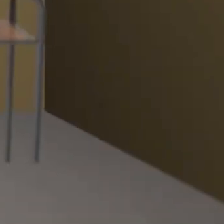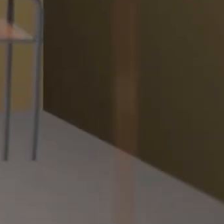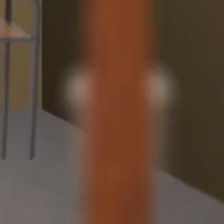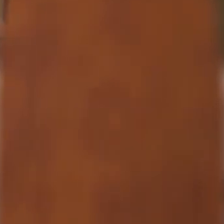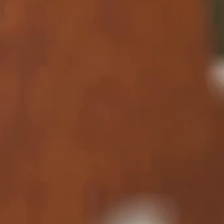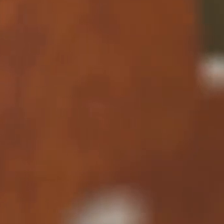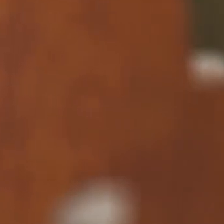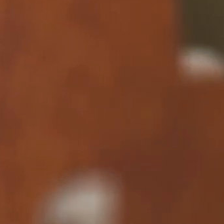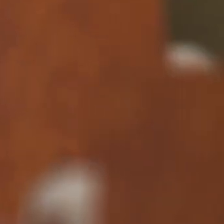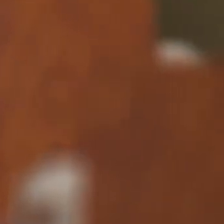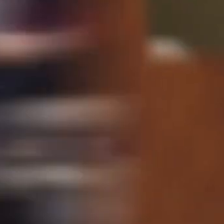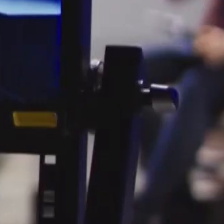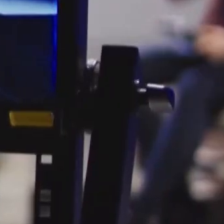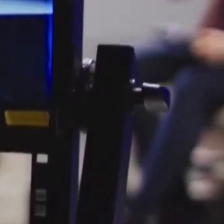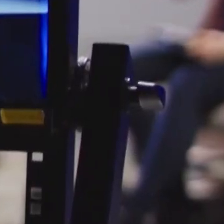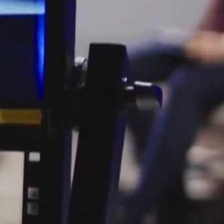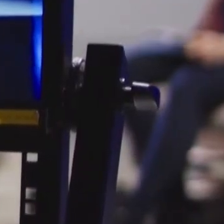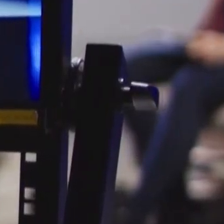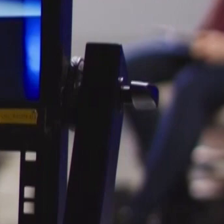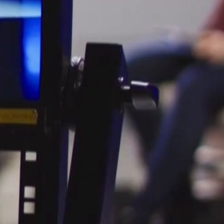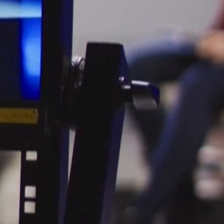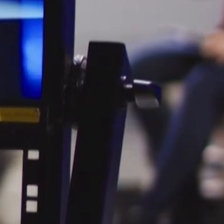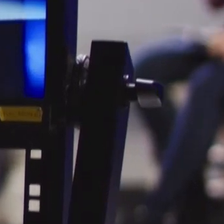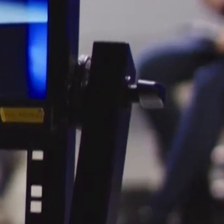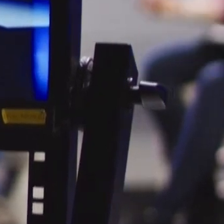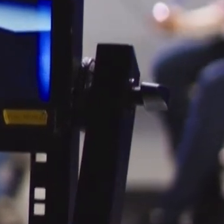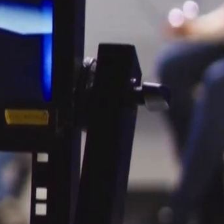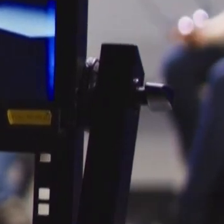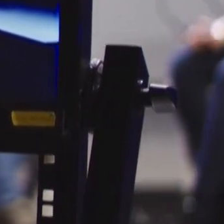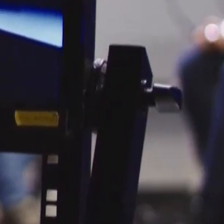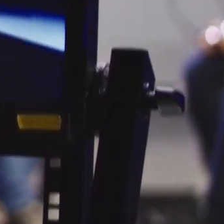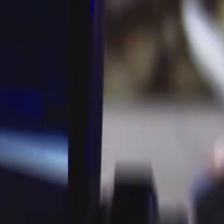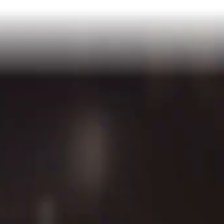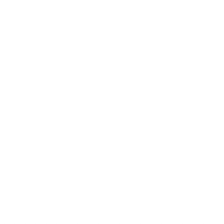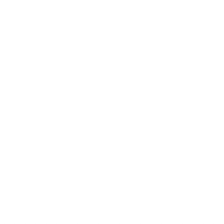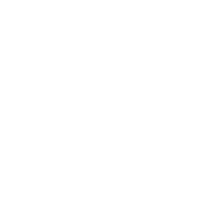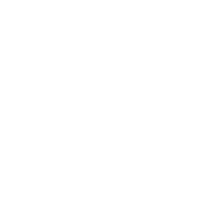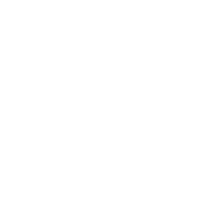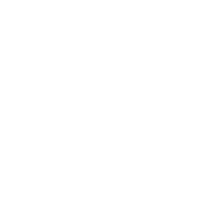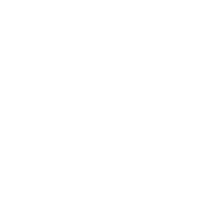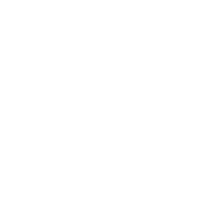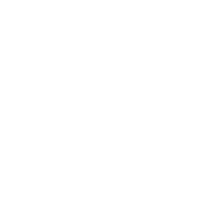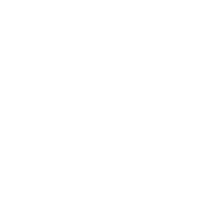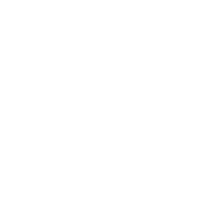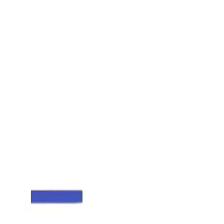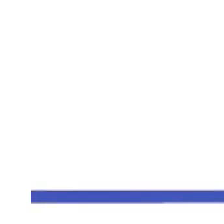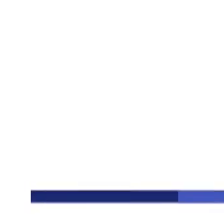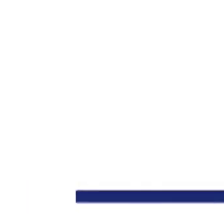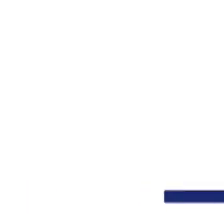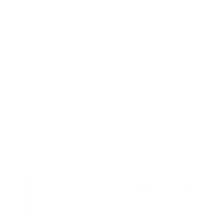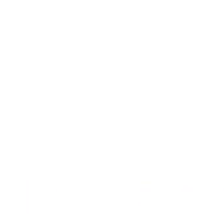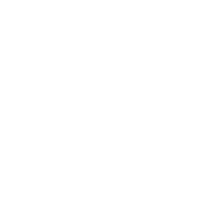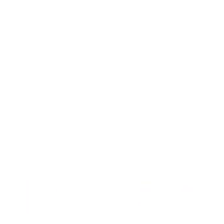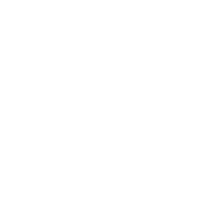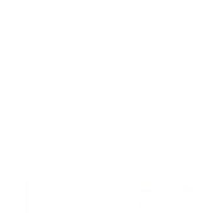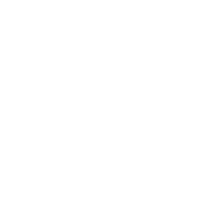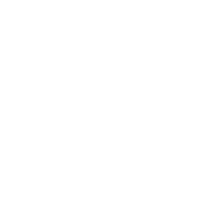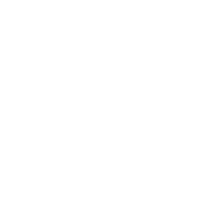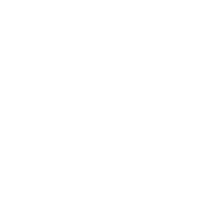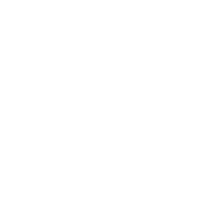até o shopping, foi lá na loja, comprou o celular, pagou 10 mil reais no celular top,